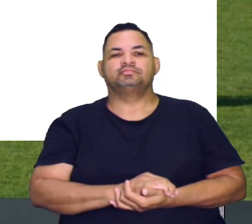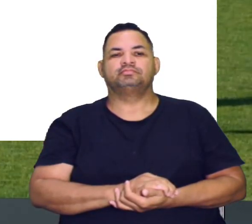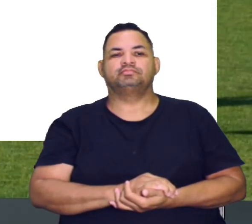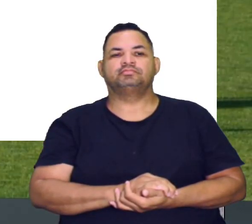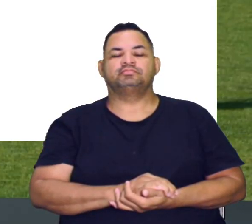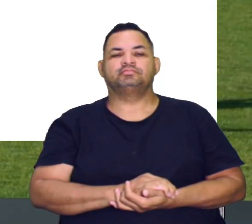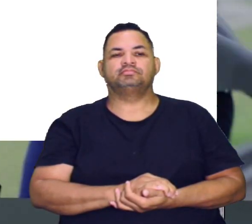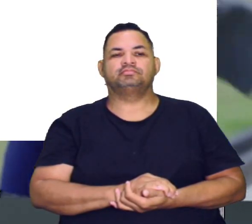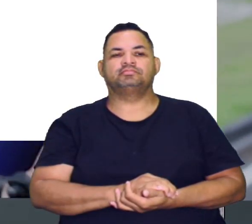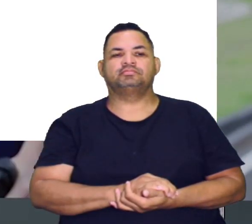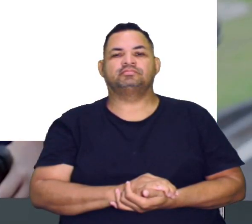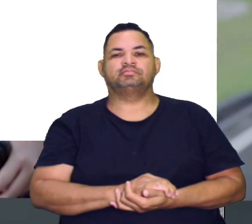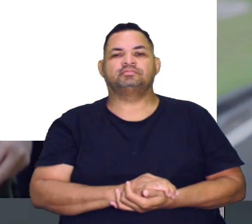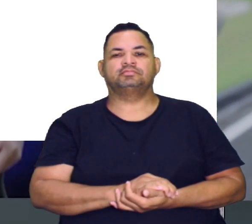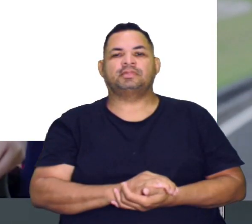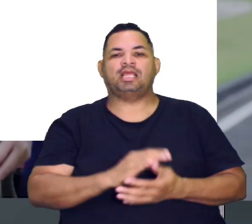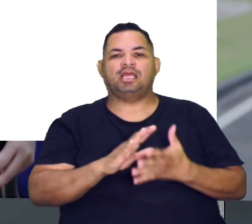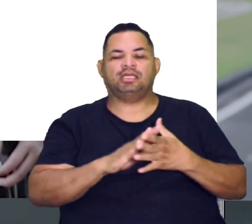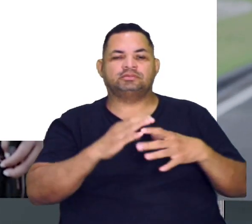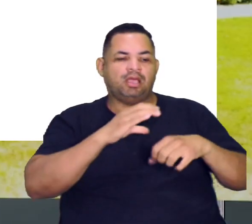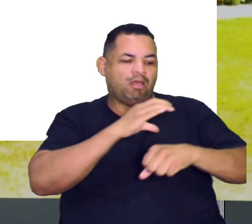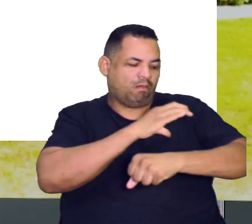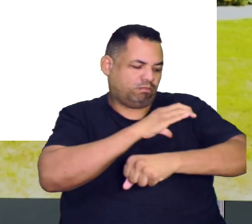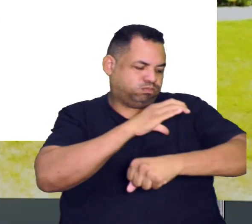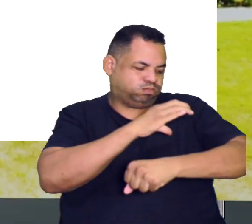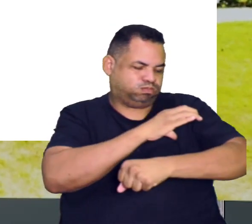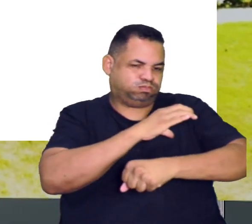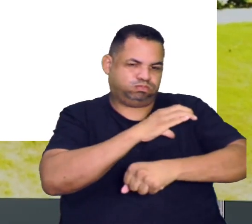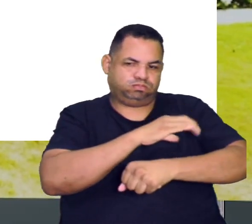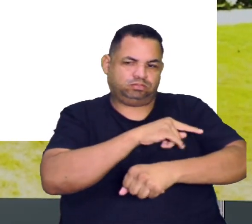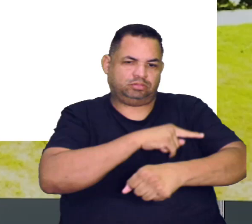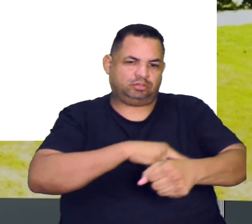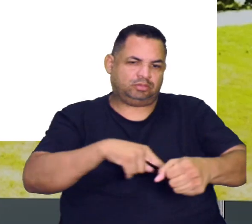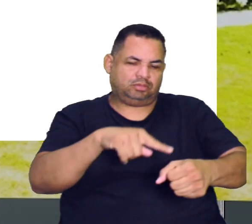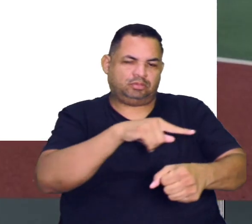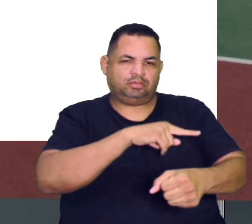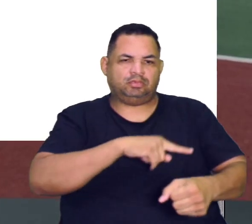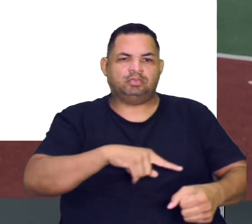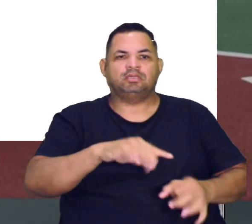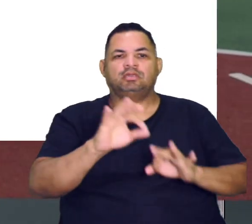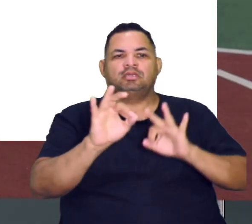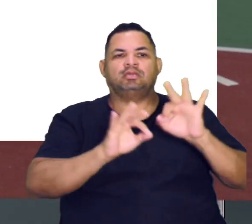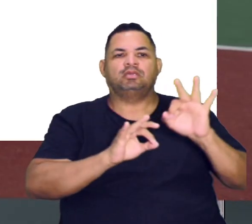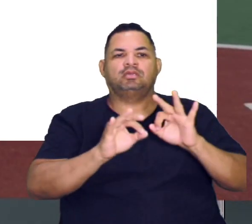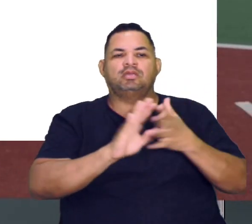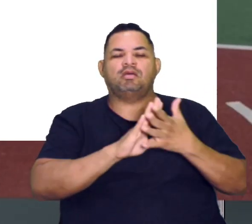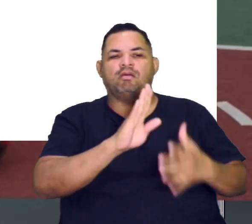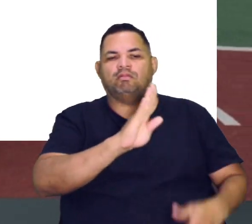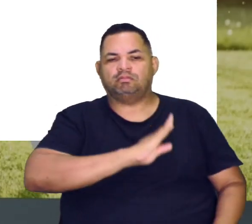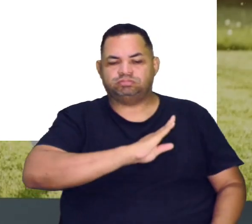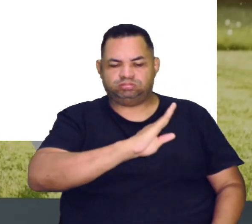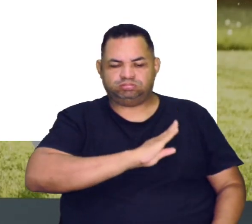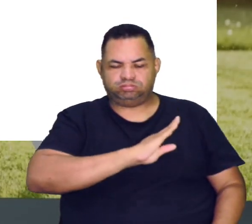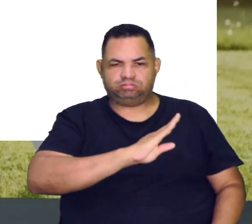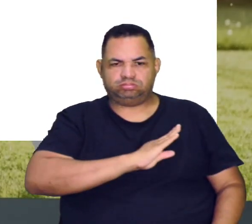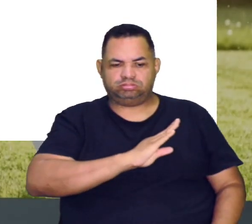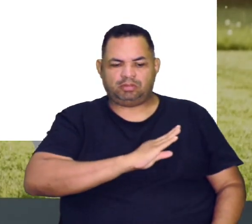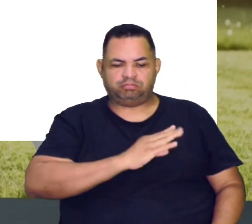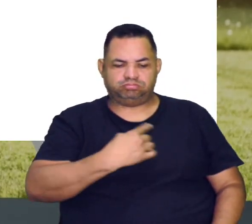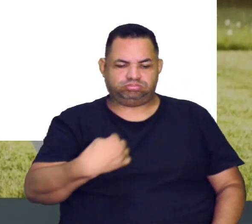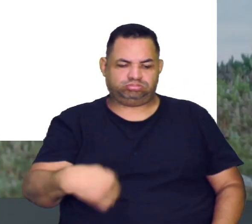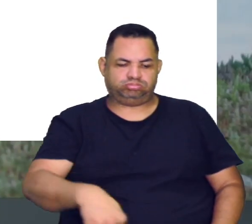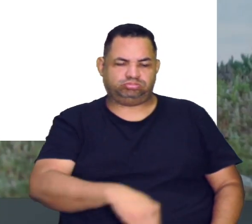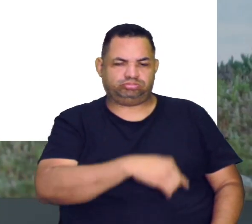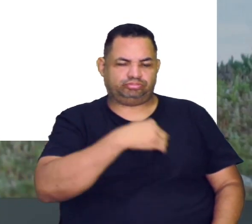aí, essa pressão aí que está sendo colocado aí, o coração em jogo aí, né?